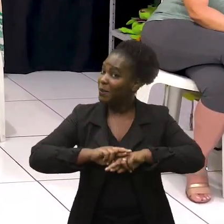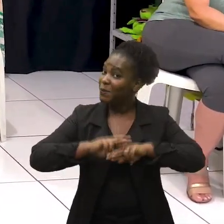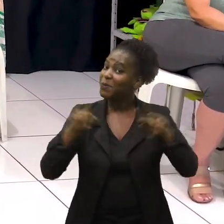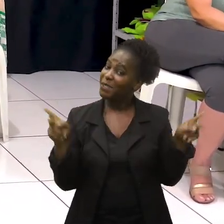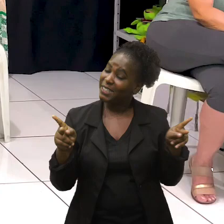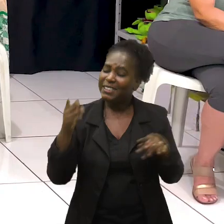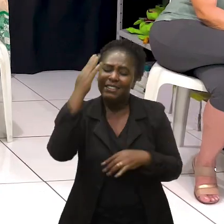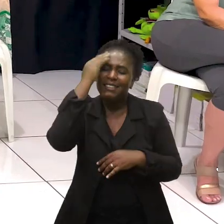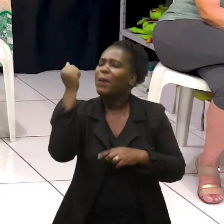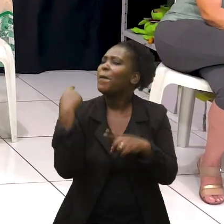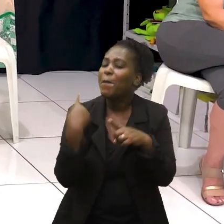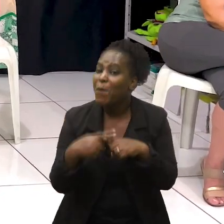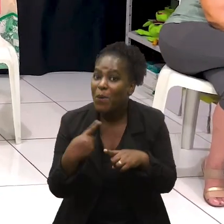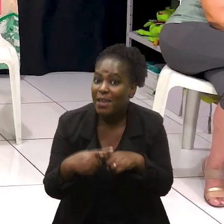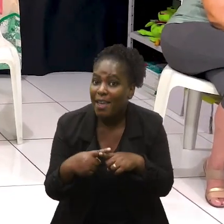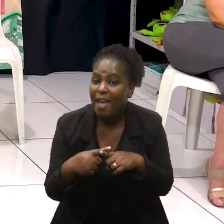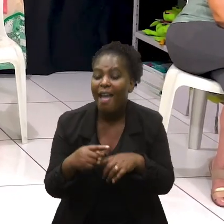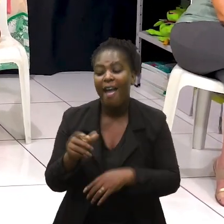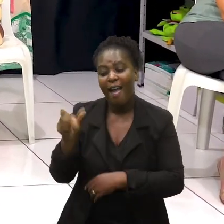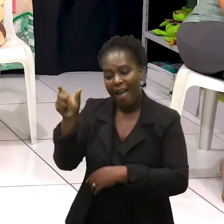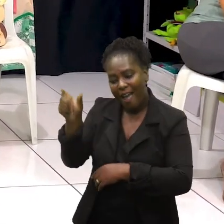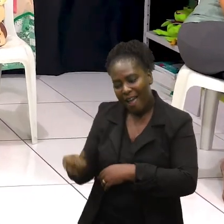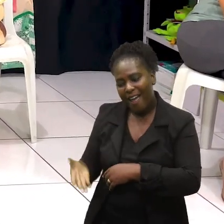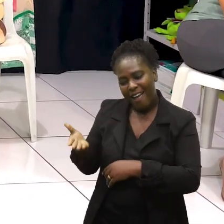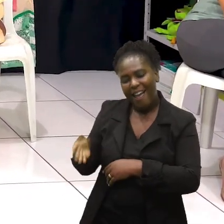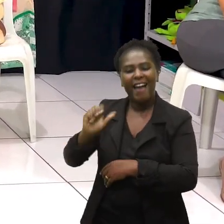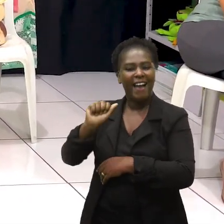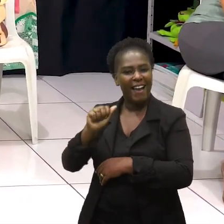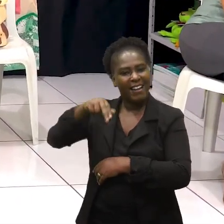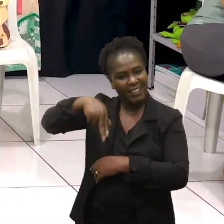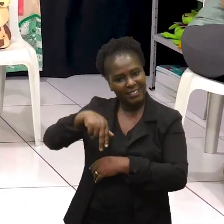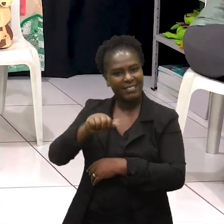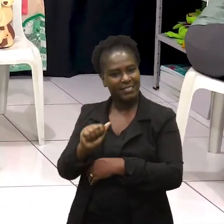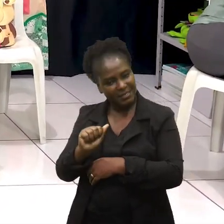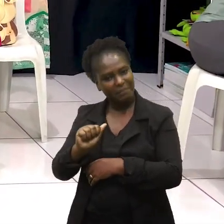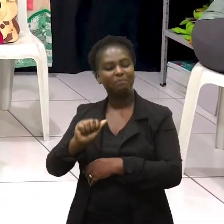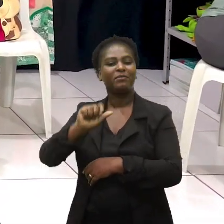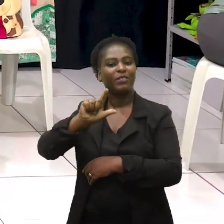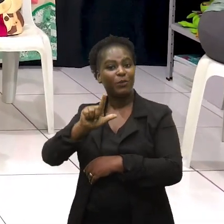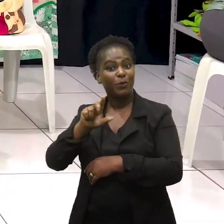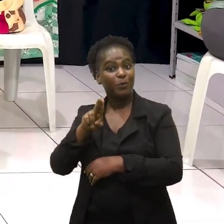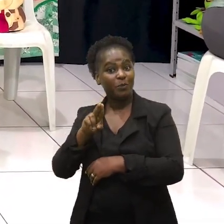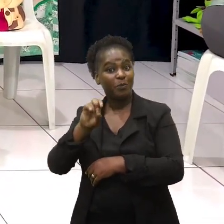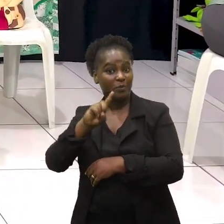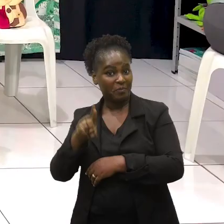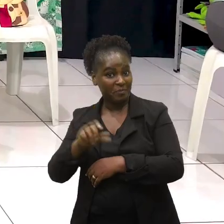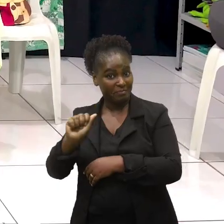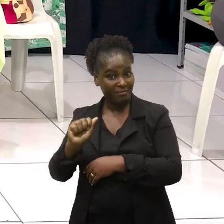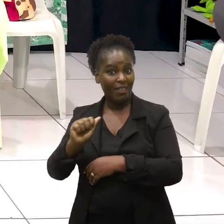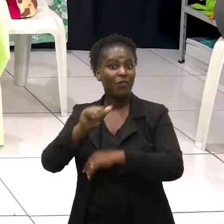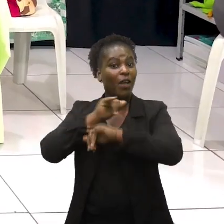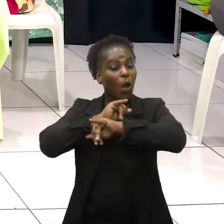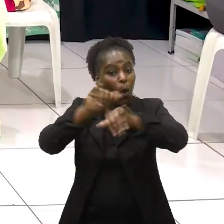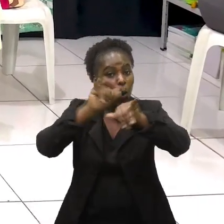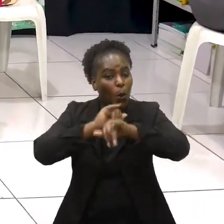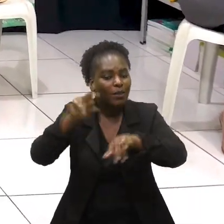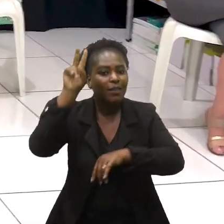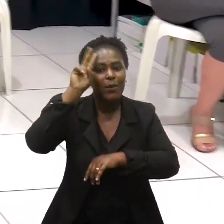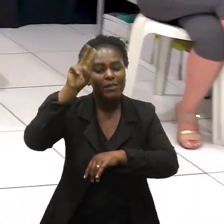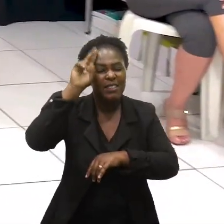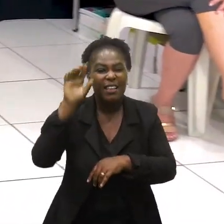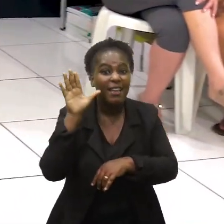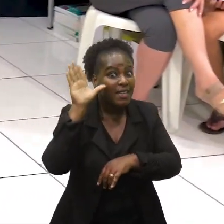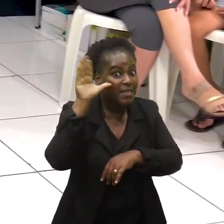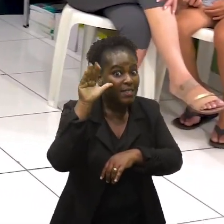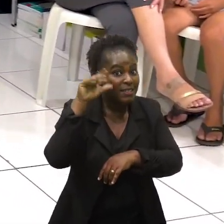A Ana Luísa vai contar uma história pra gente. E essa história é bem interessante. Então, mas